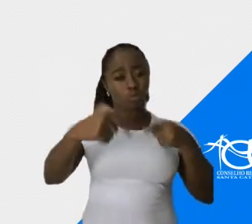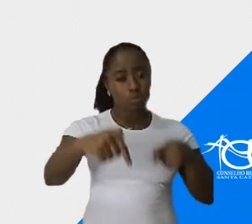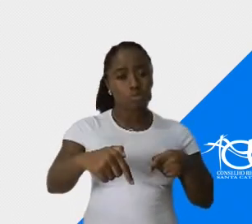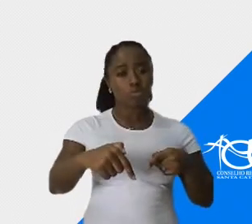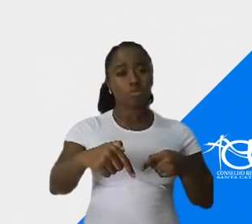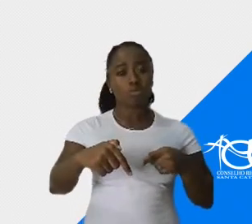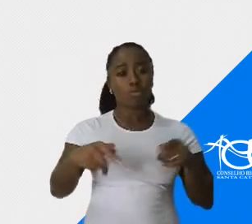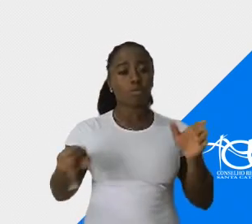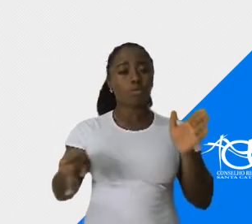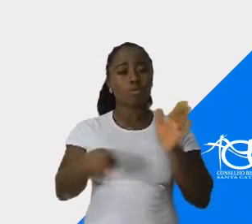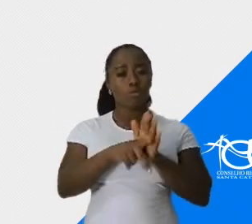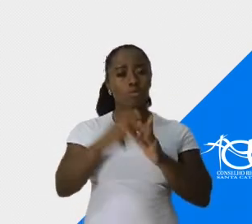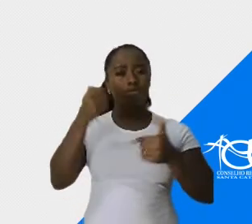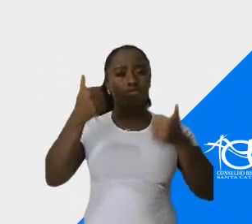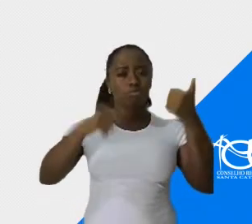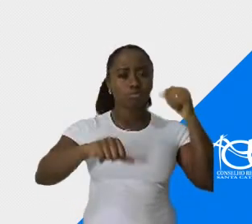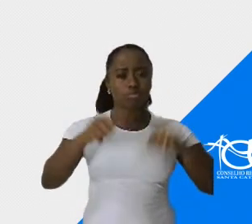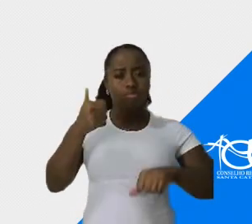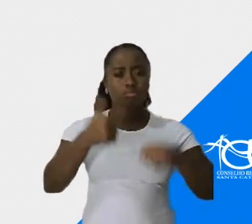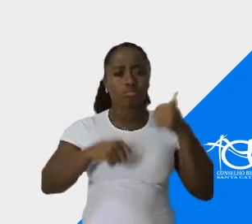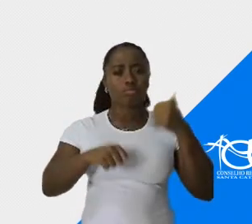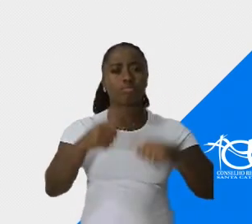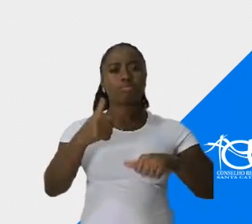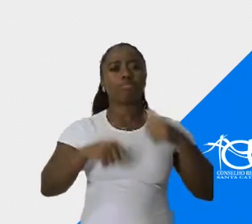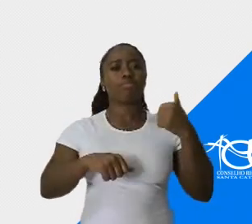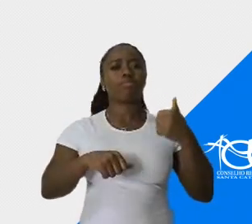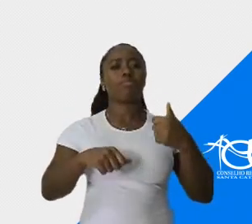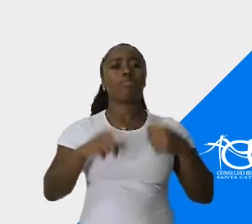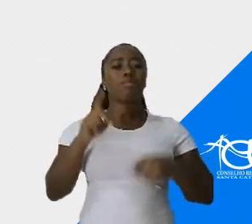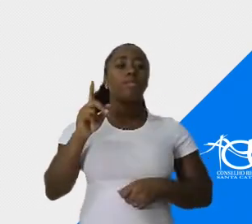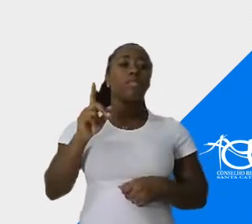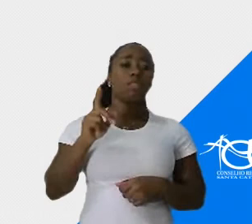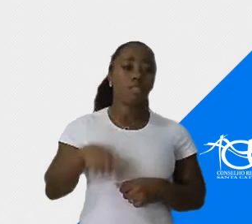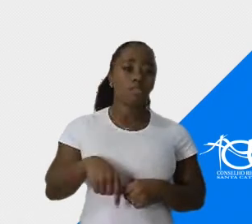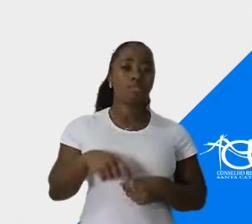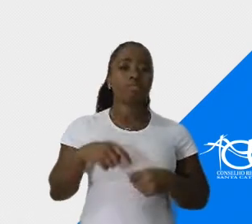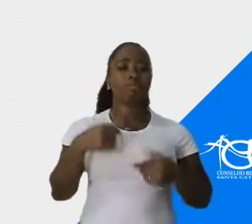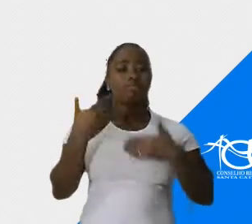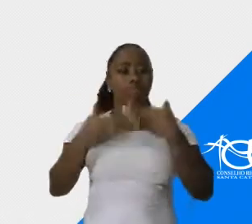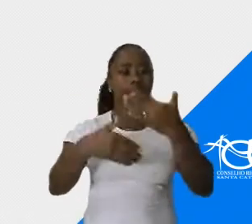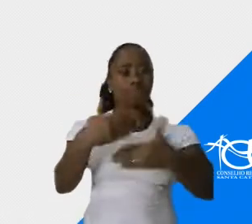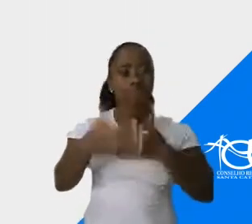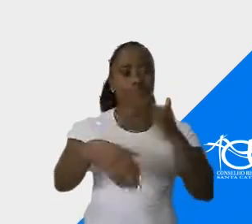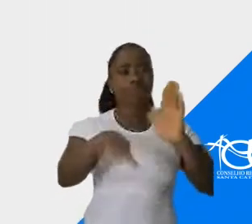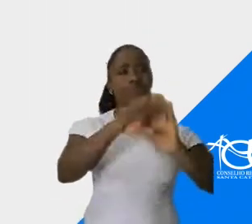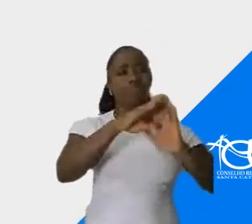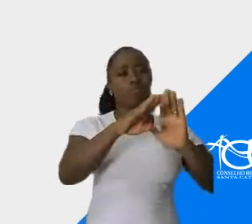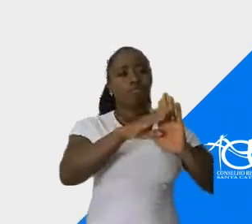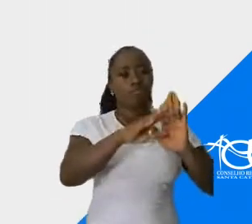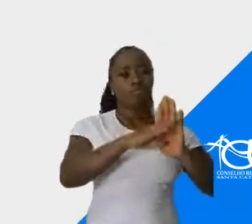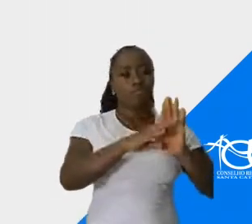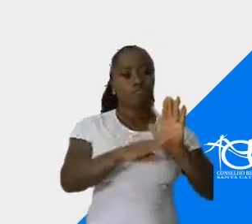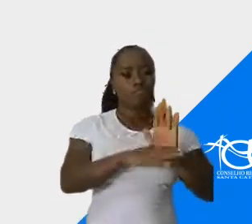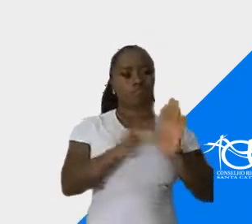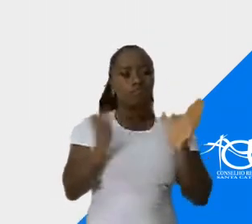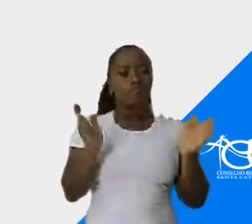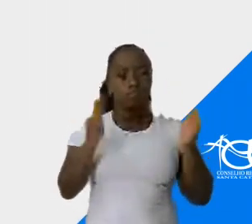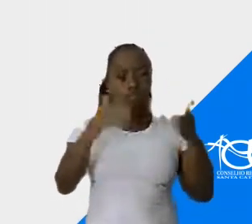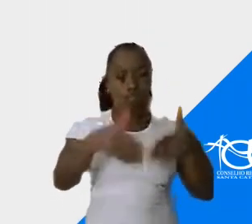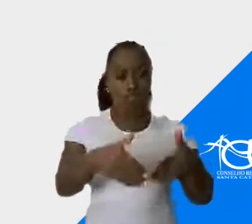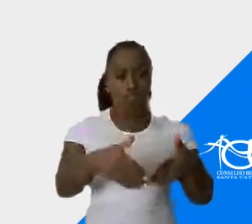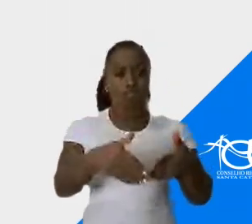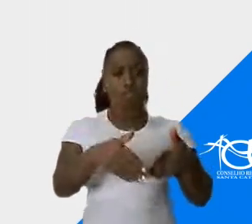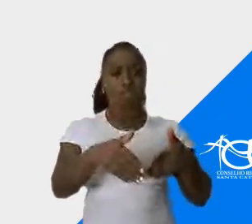é exatamente desenvolver protocolos mais específicos. Eu, pelo menos, consigo perceber pelo menos dois